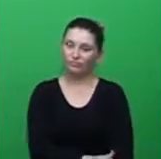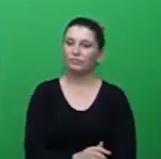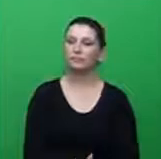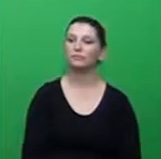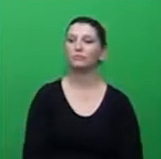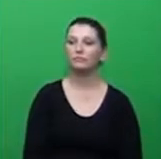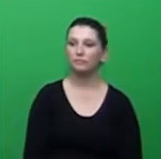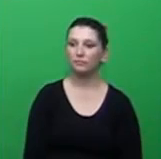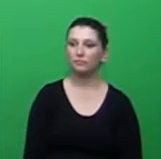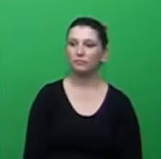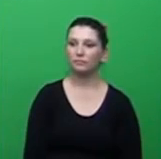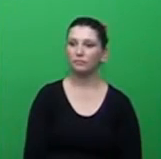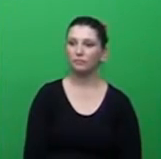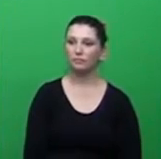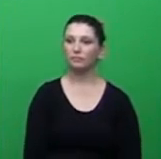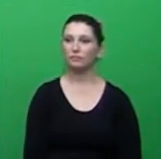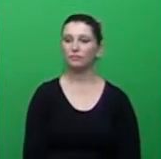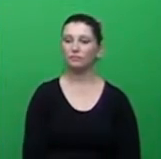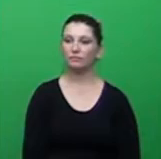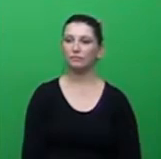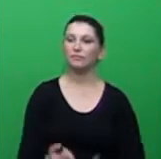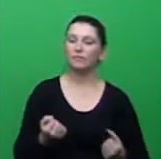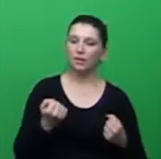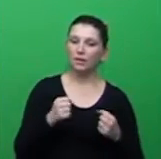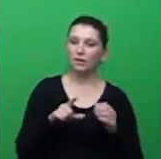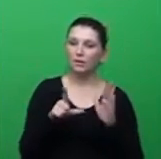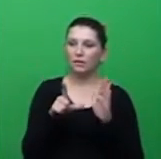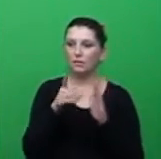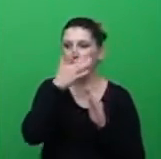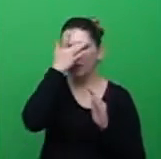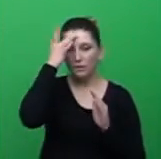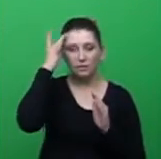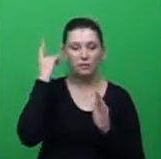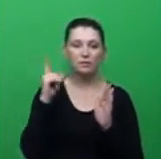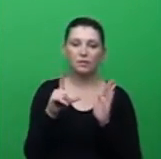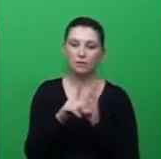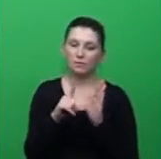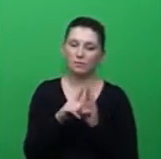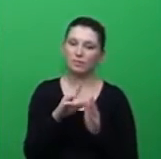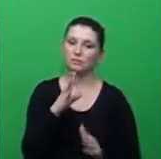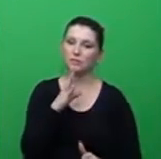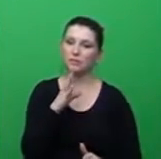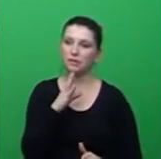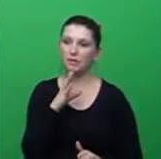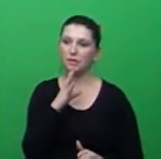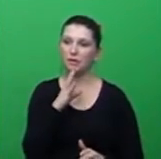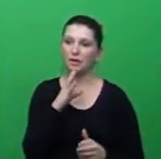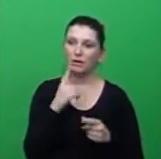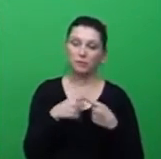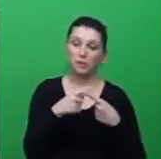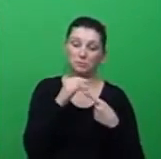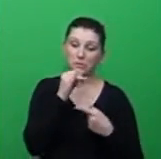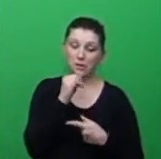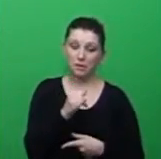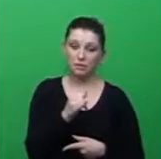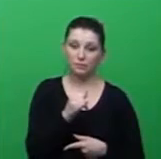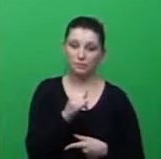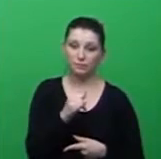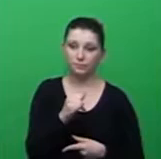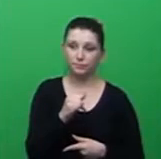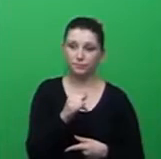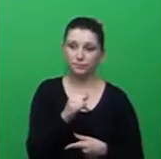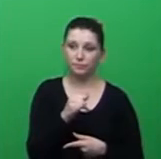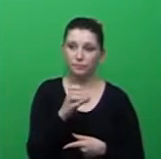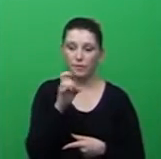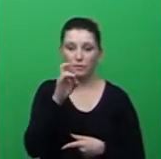explicar, não só o poder público, mas os lojistas também, com relação a essa situação. Esse tanque, por exemplo, simplesmente colocaram